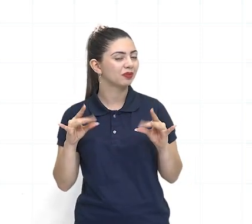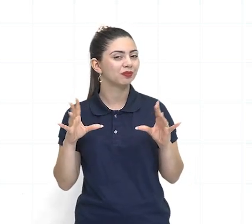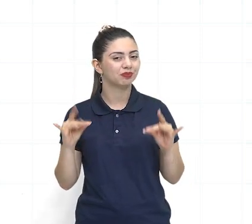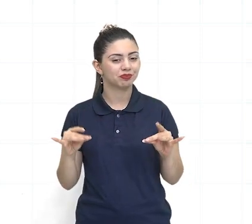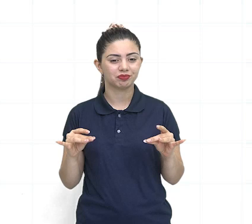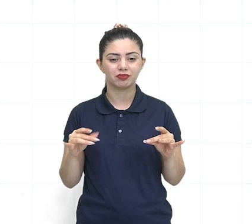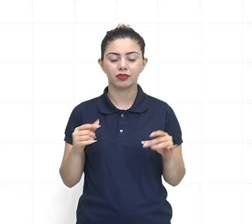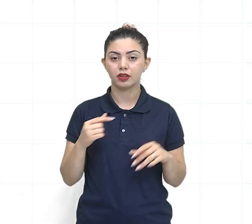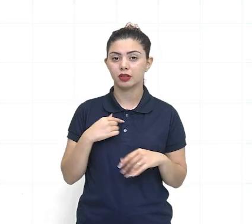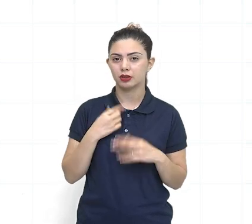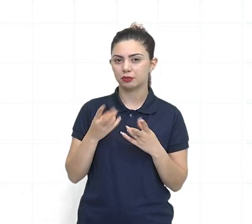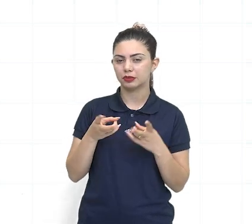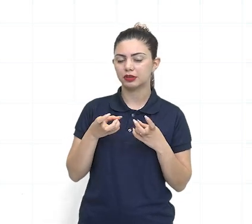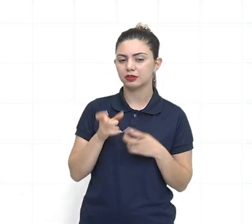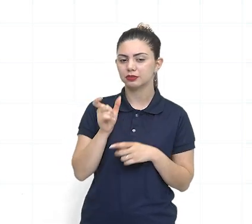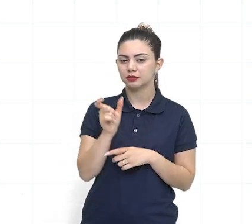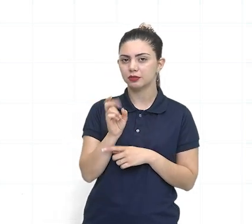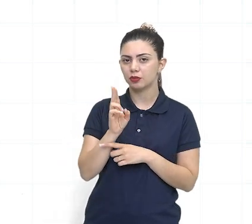olhe, esse aí